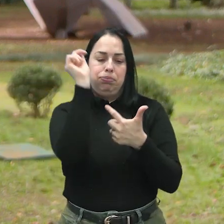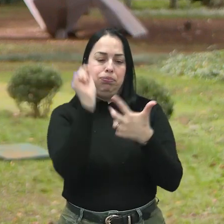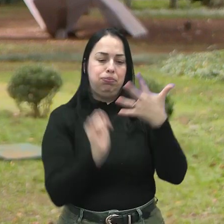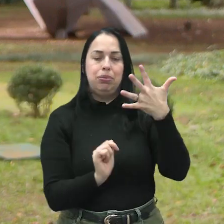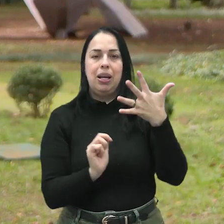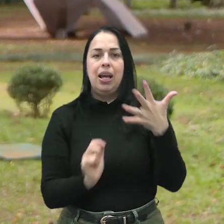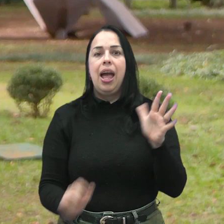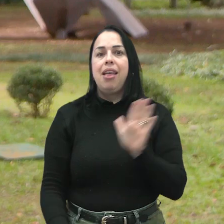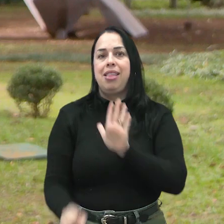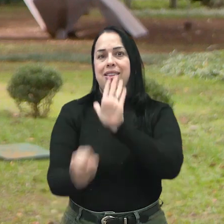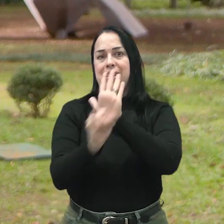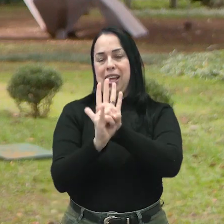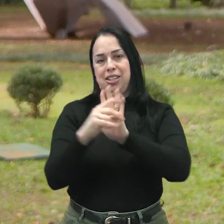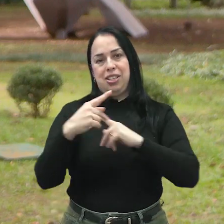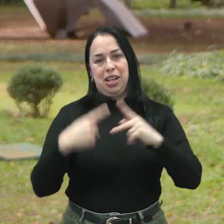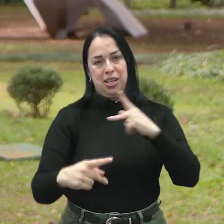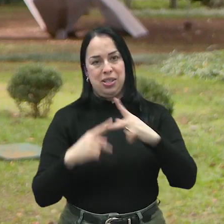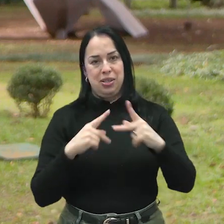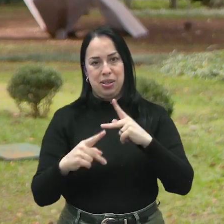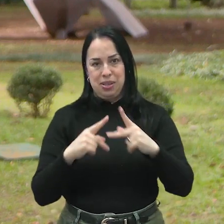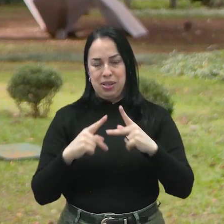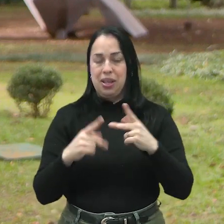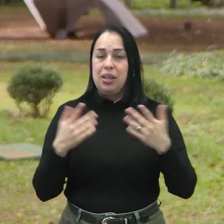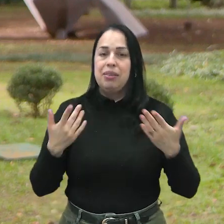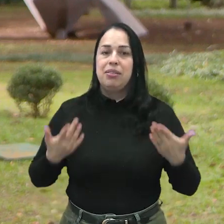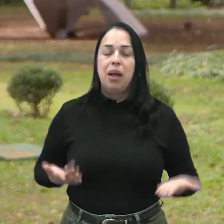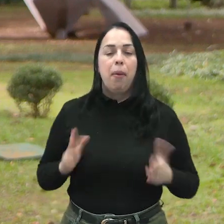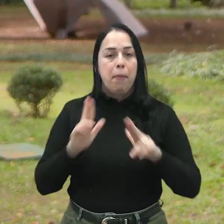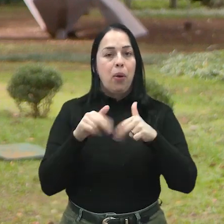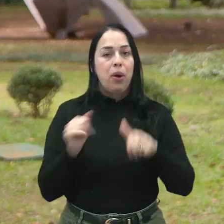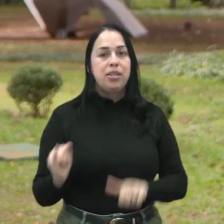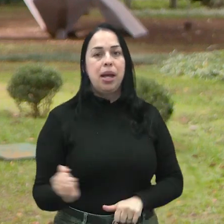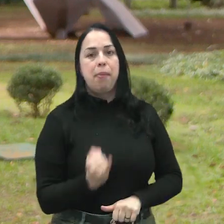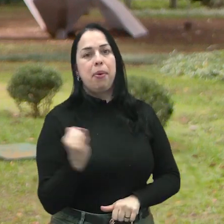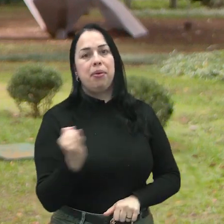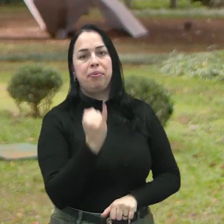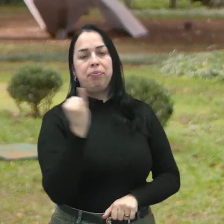é a cultura, isso é a identidade de São José dos Campos. Então é